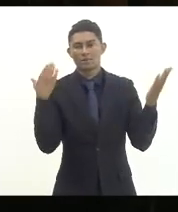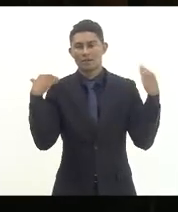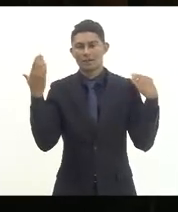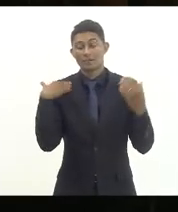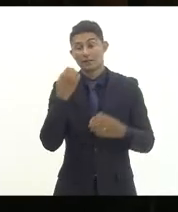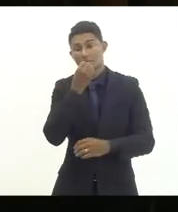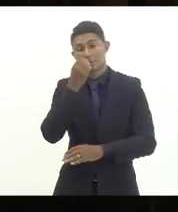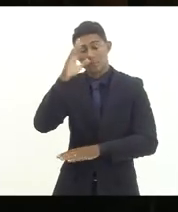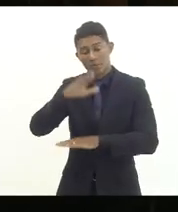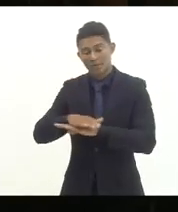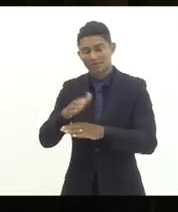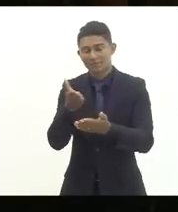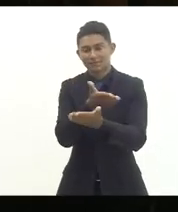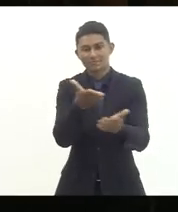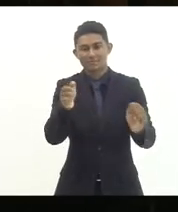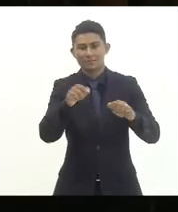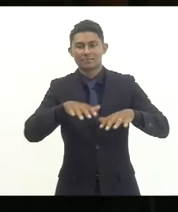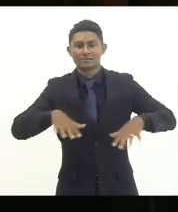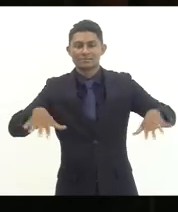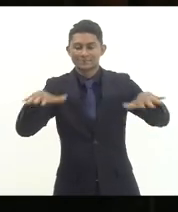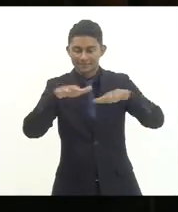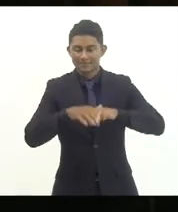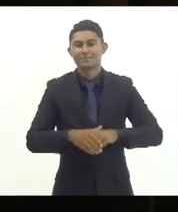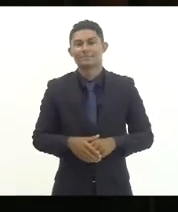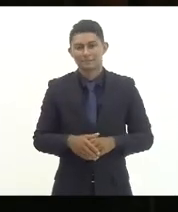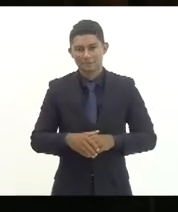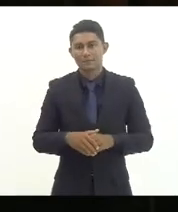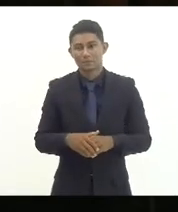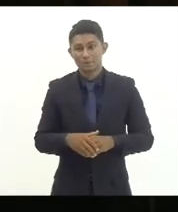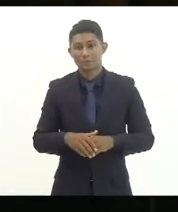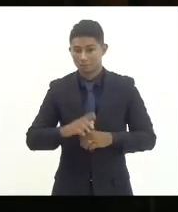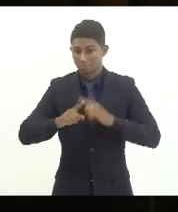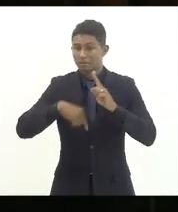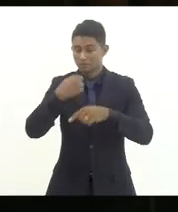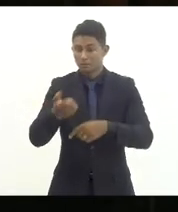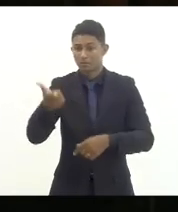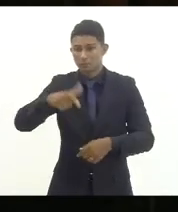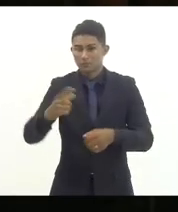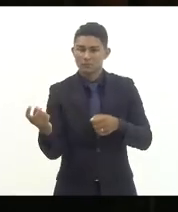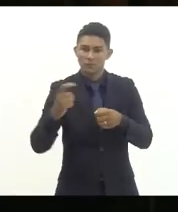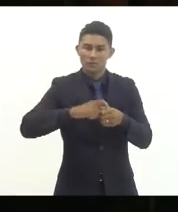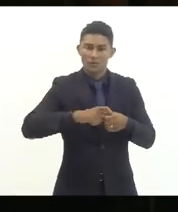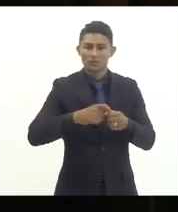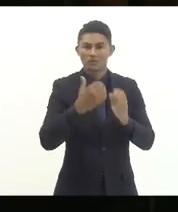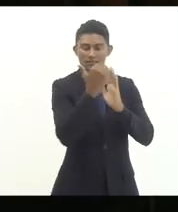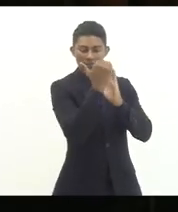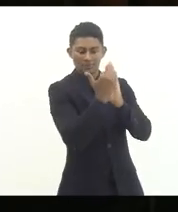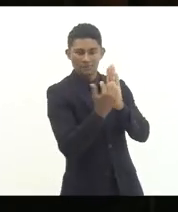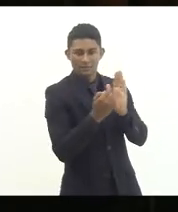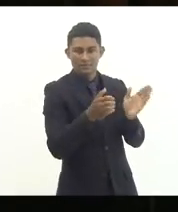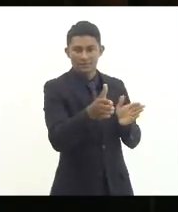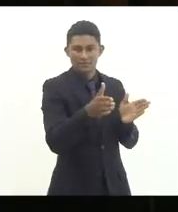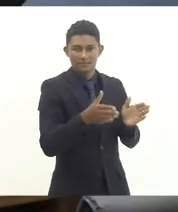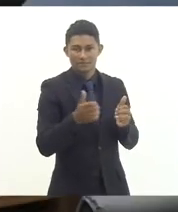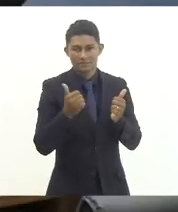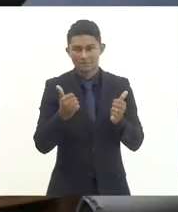boa tarde a todos e a todas, e até a reabertura da nossa sessão